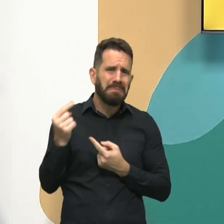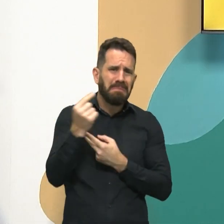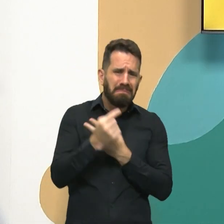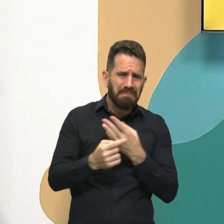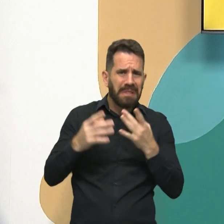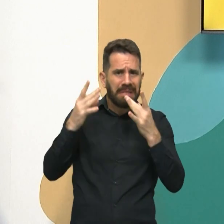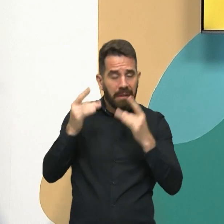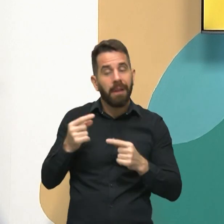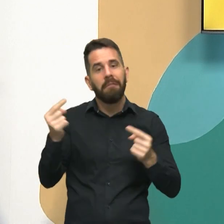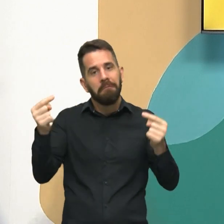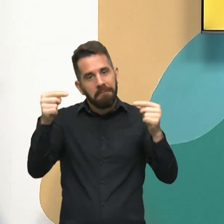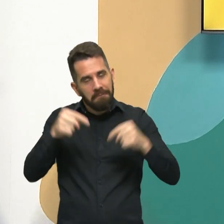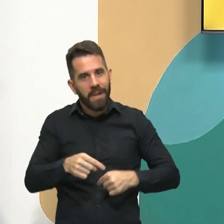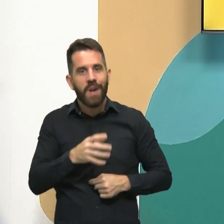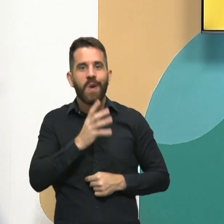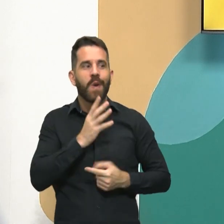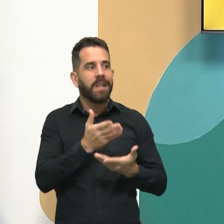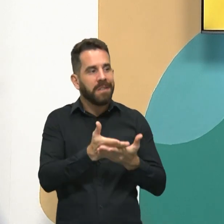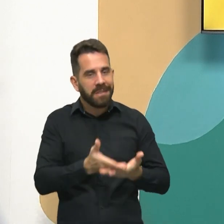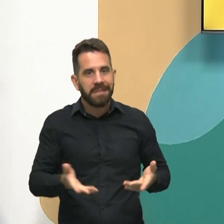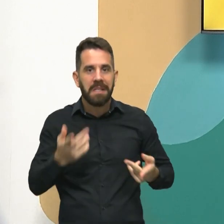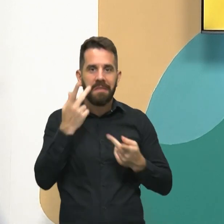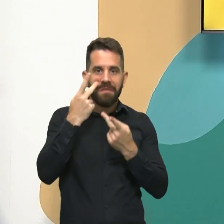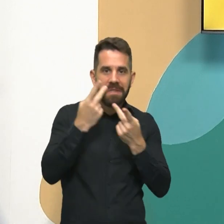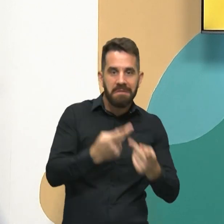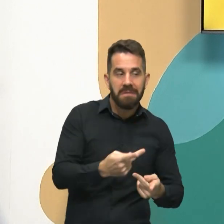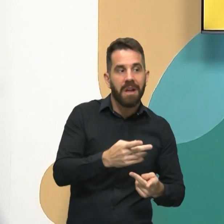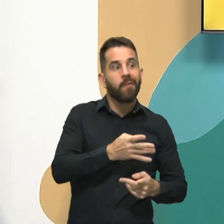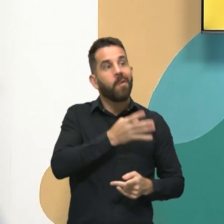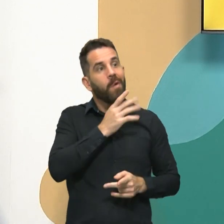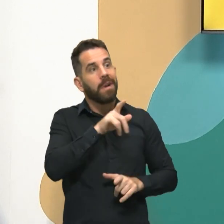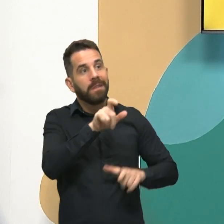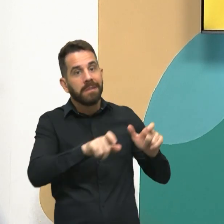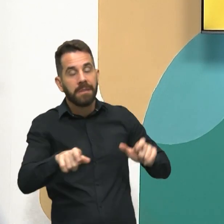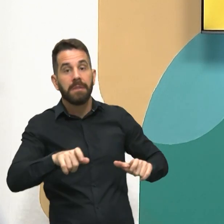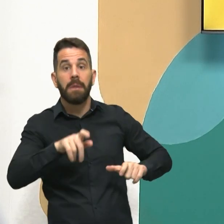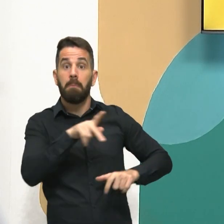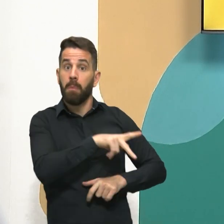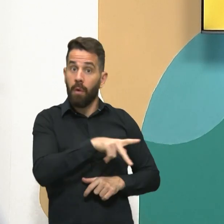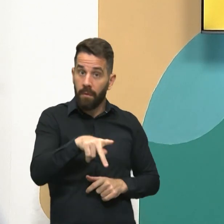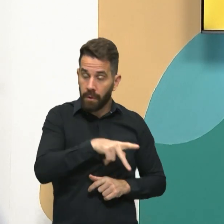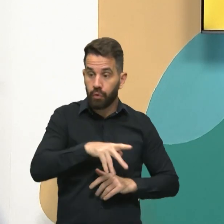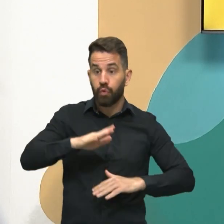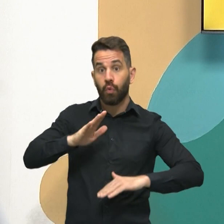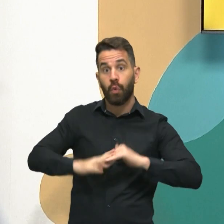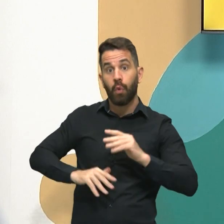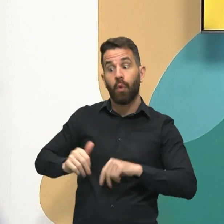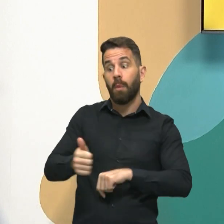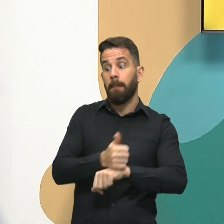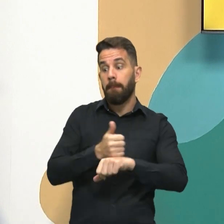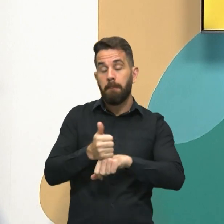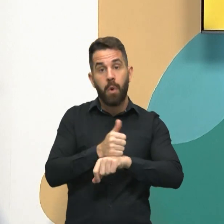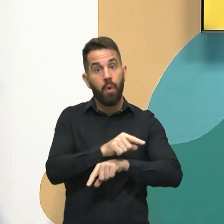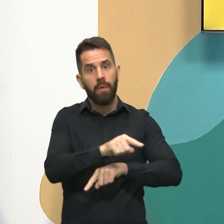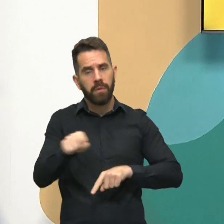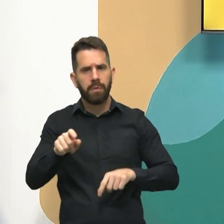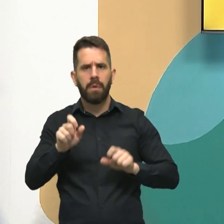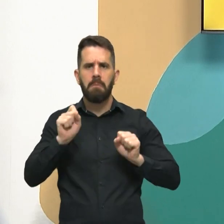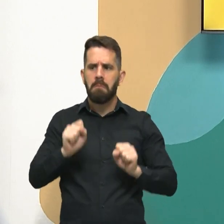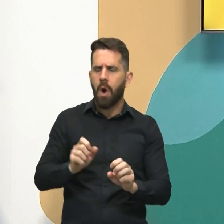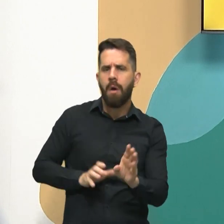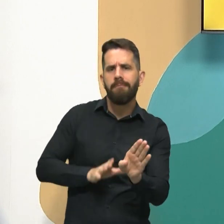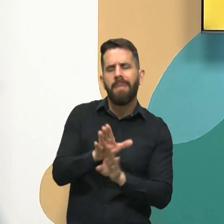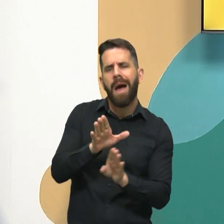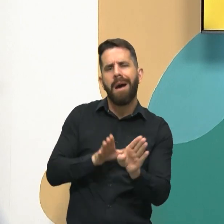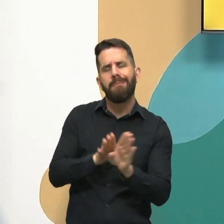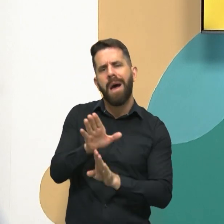é só vir até aqui, conversar com professores, profissionais que vão poder te instruir, falar um pouco